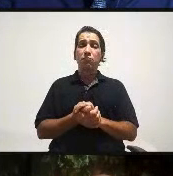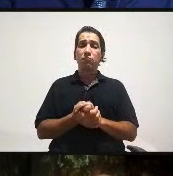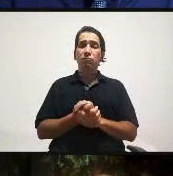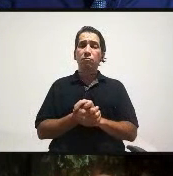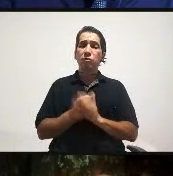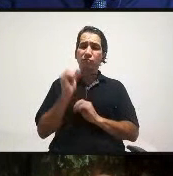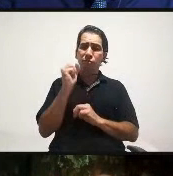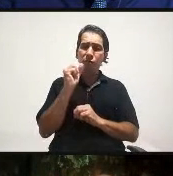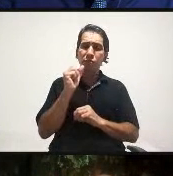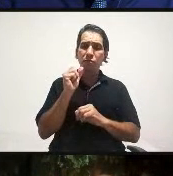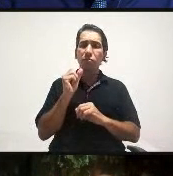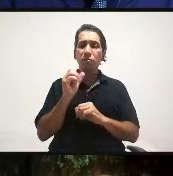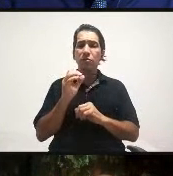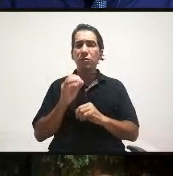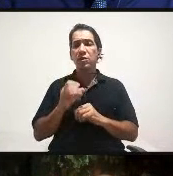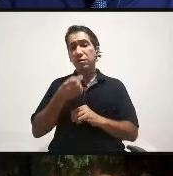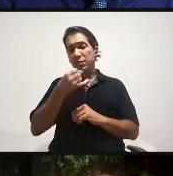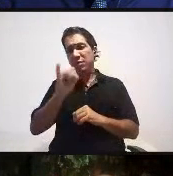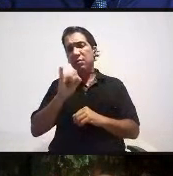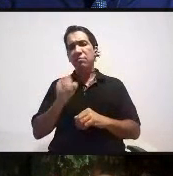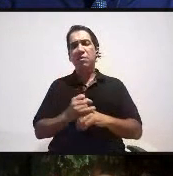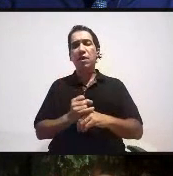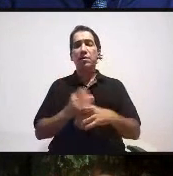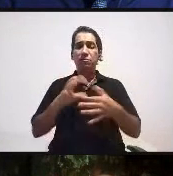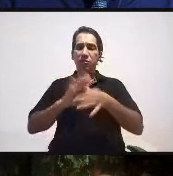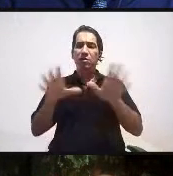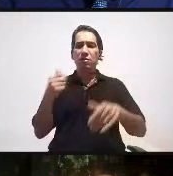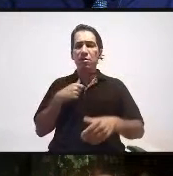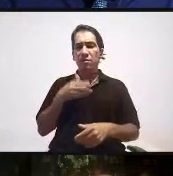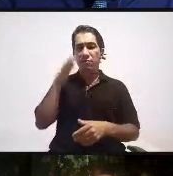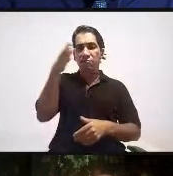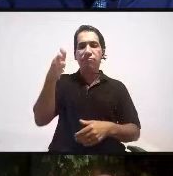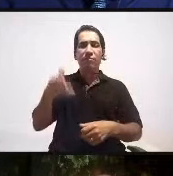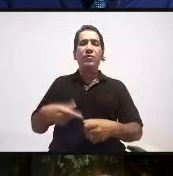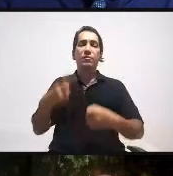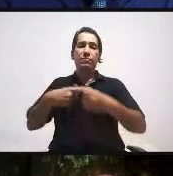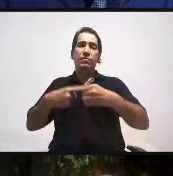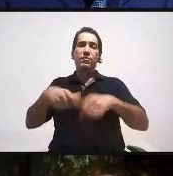para visitar essa cidade tão querida. Um grande abraço.